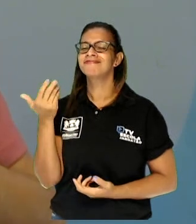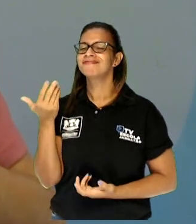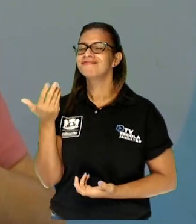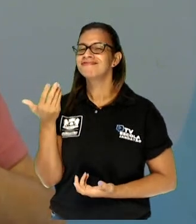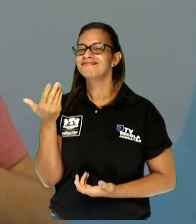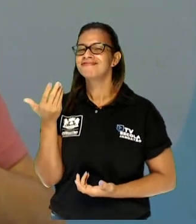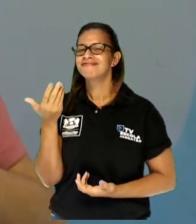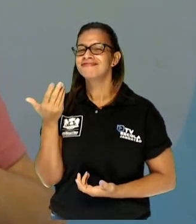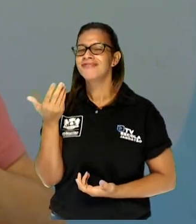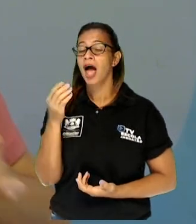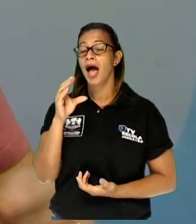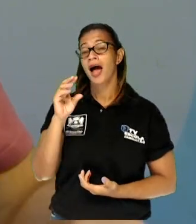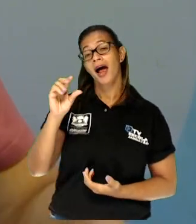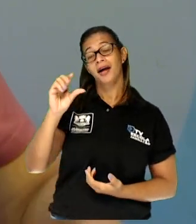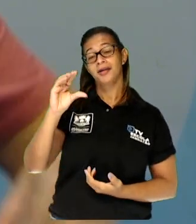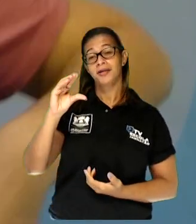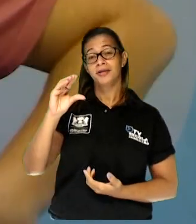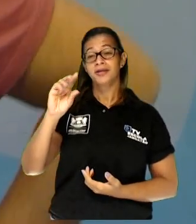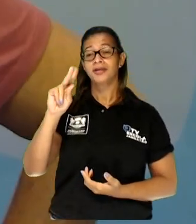chiclete.